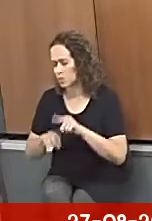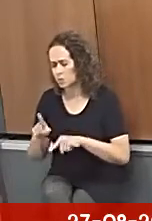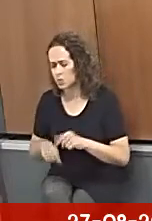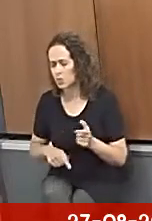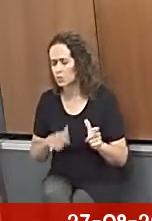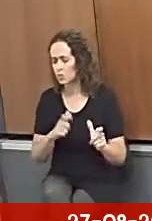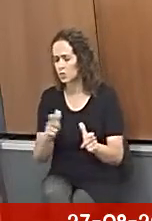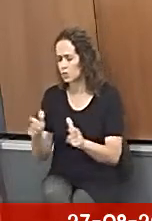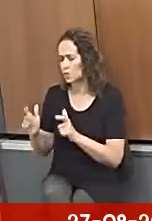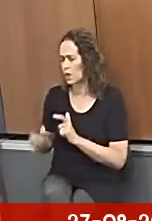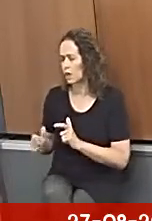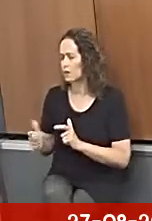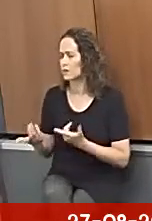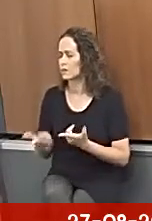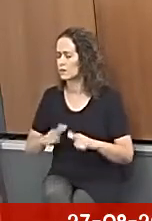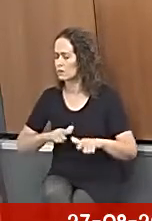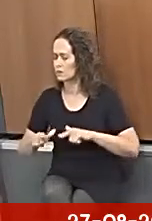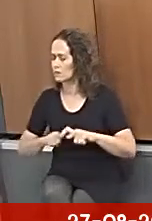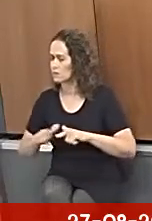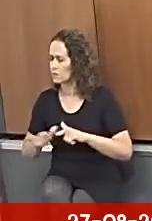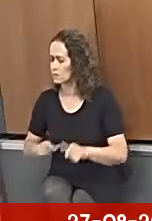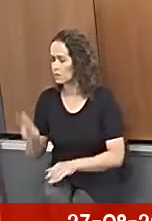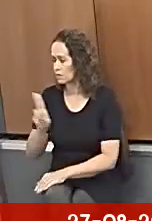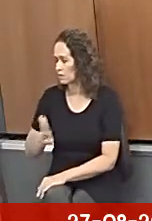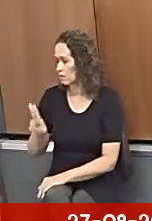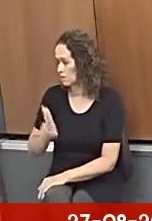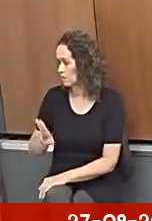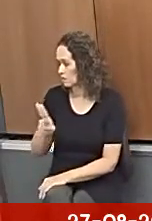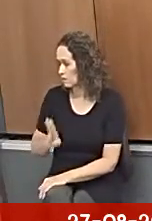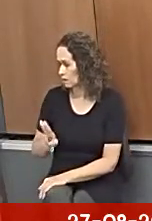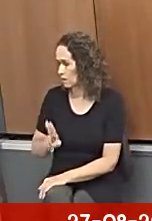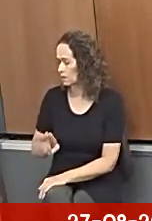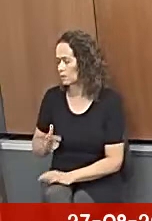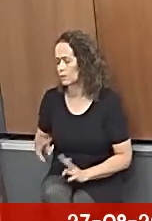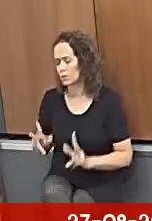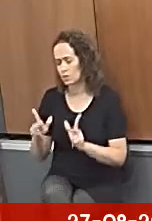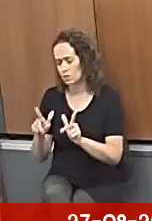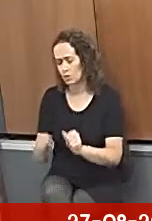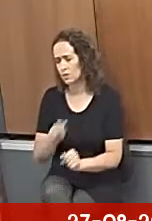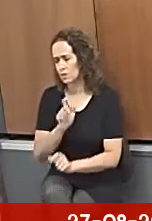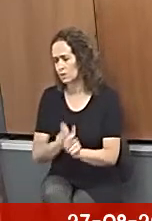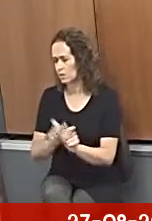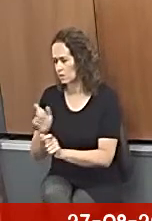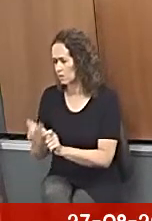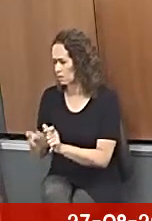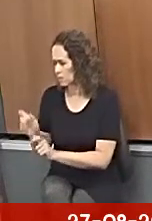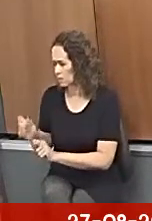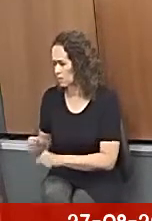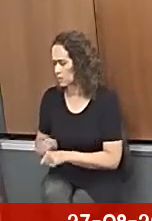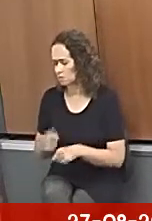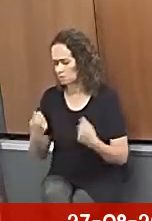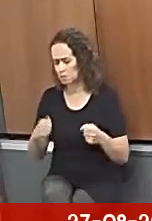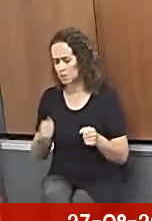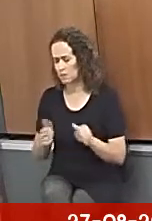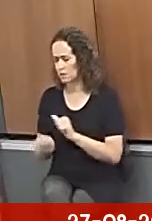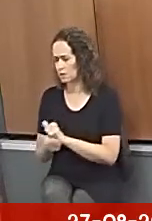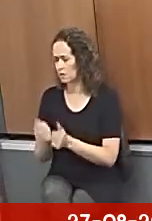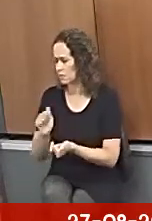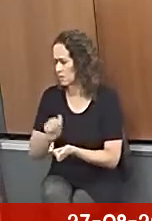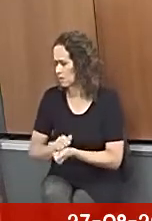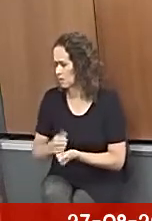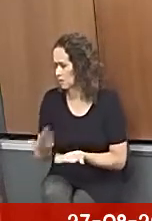programas e serviços a serem usados na maior medida possível por todas as pessoas necessidade de adaptação o projeto